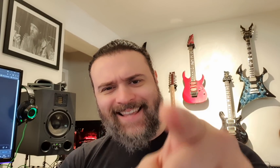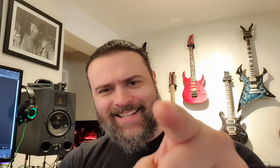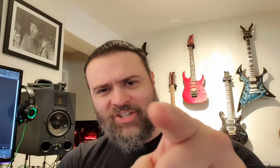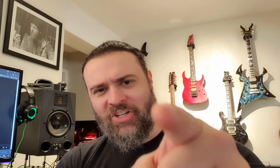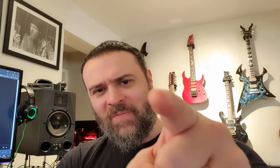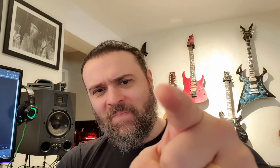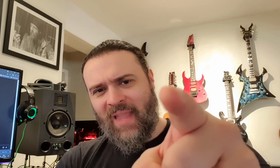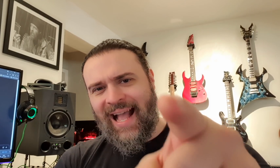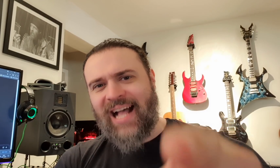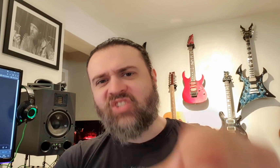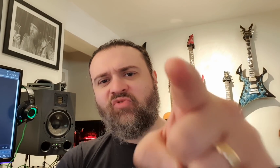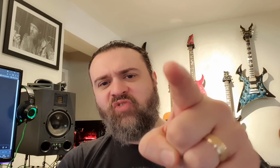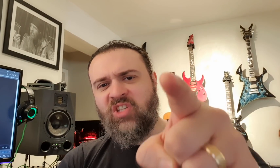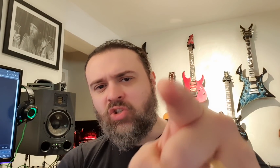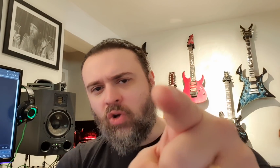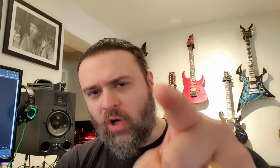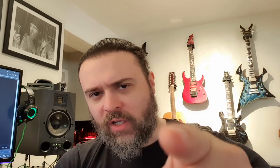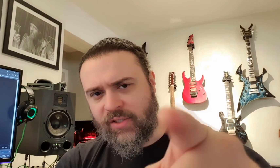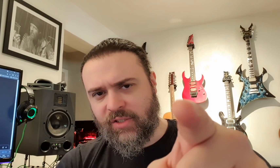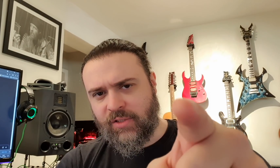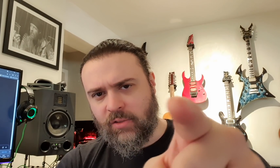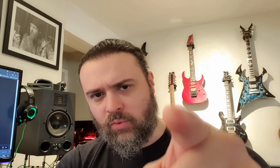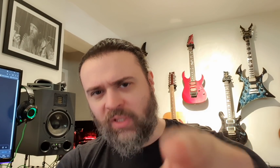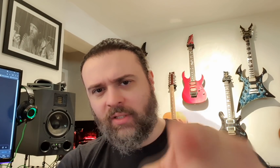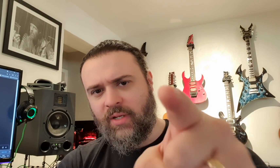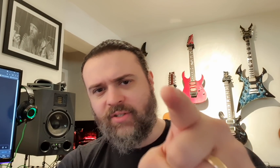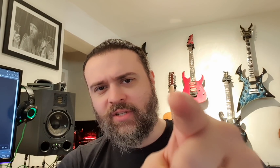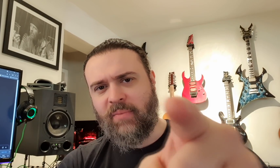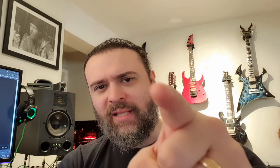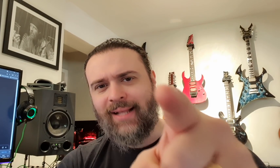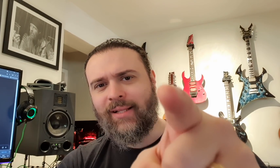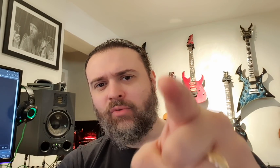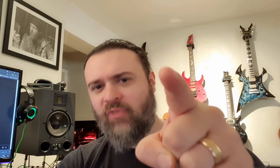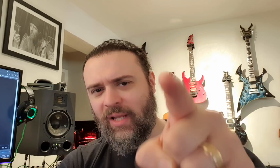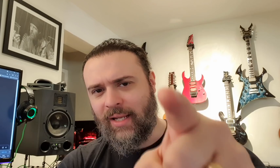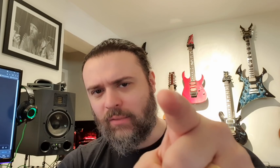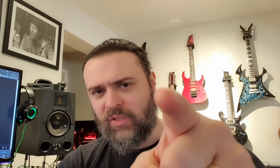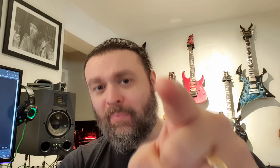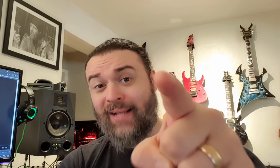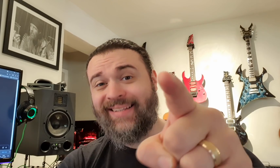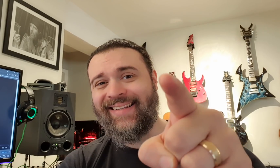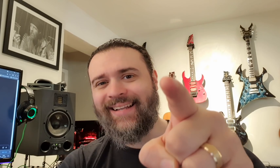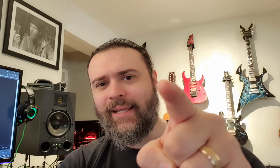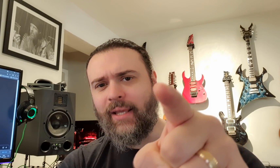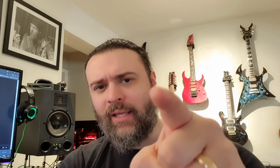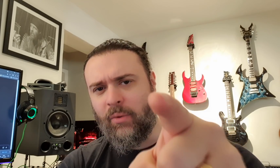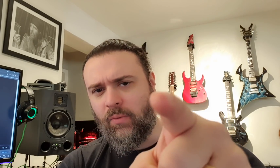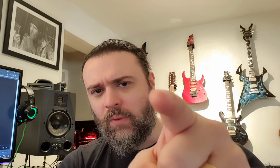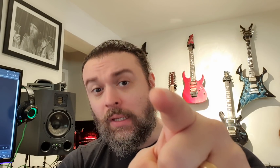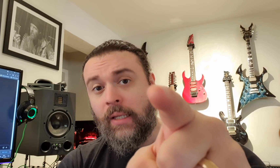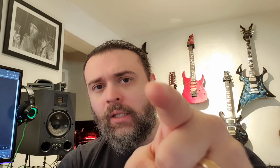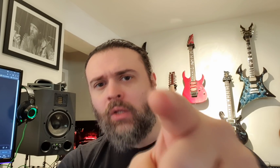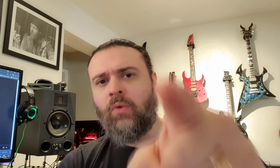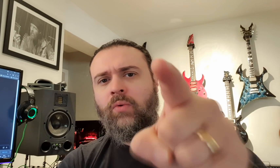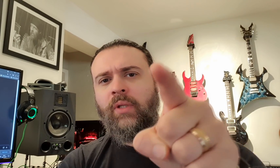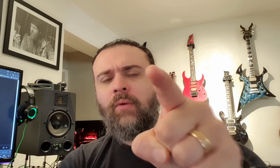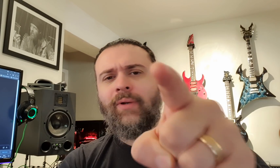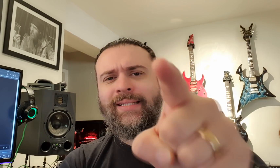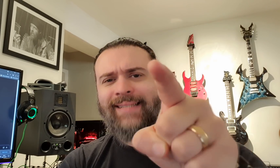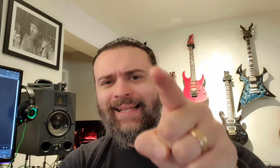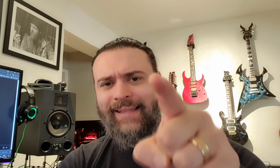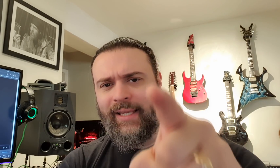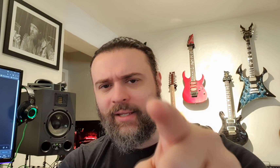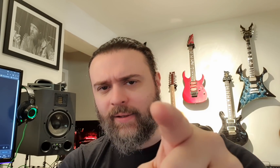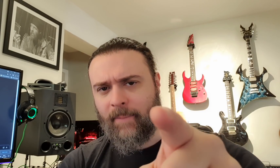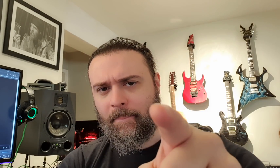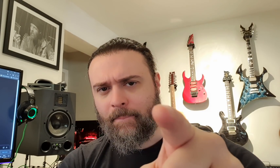Dia 17, às 20 horas, no Inteligência Limitada do Vilela, um debate entre eu e o